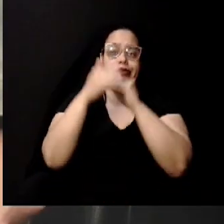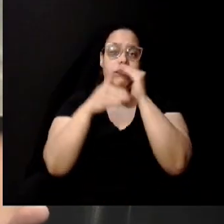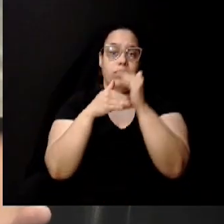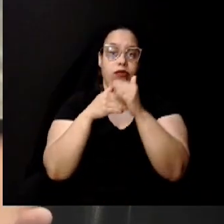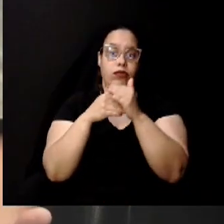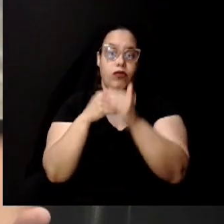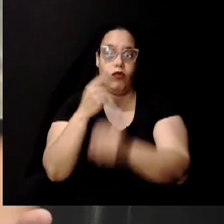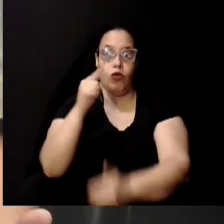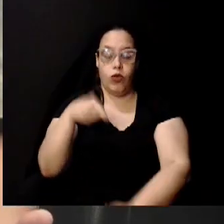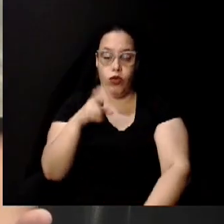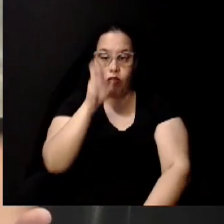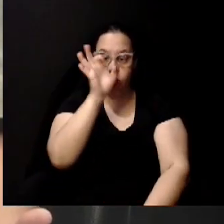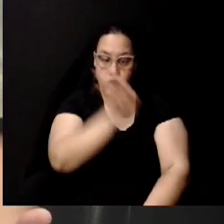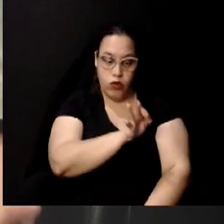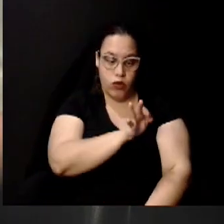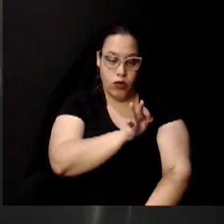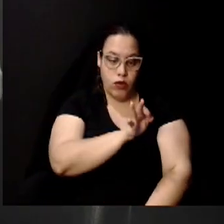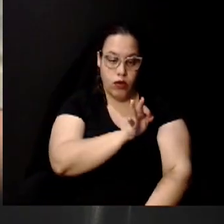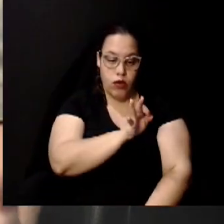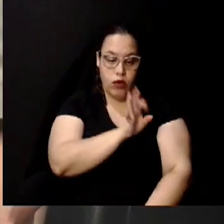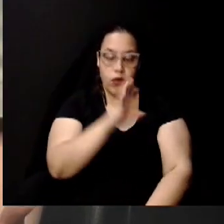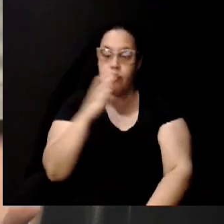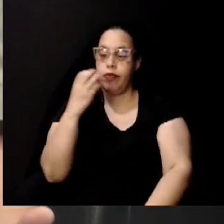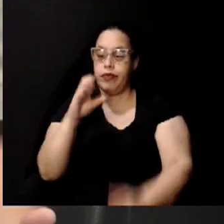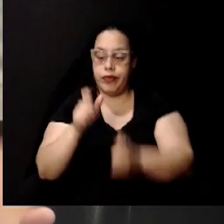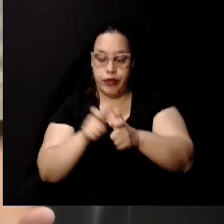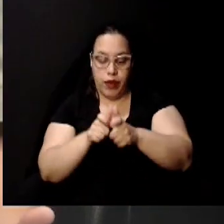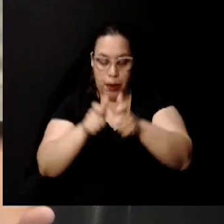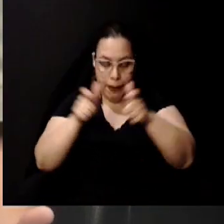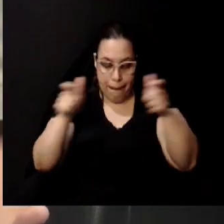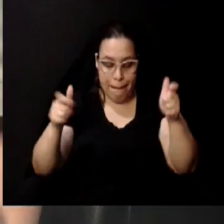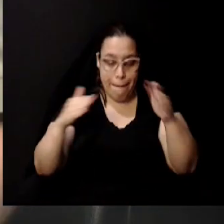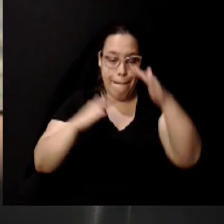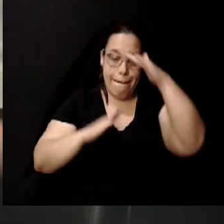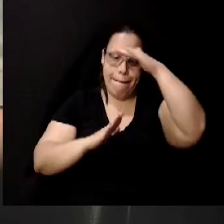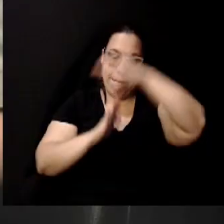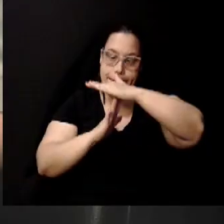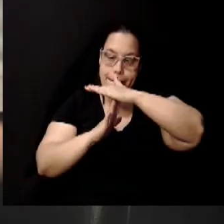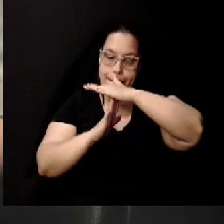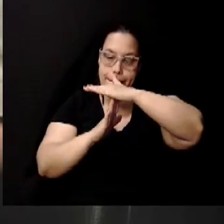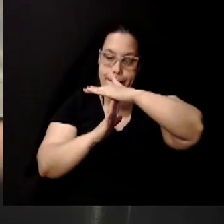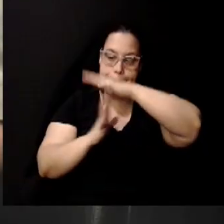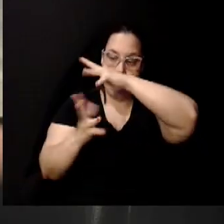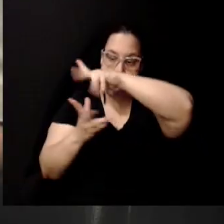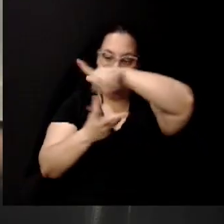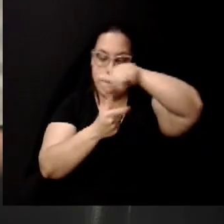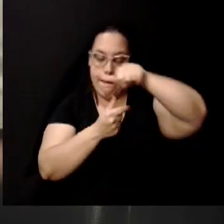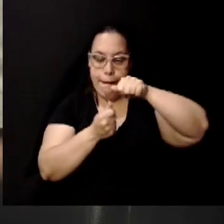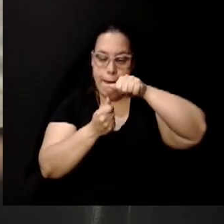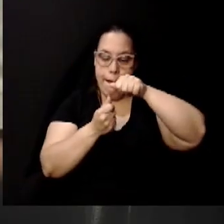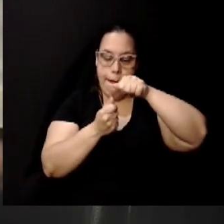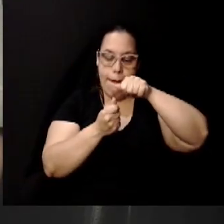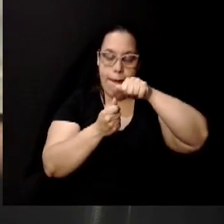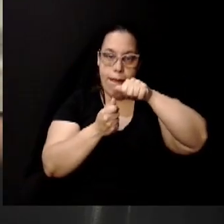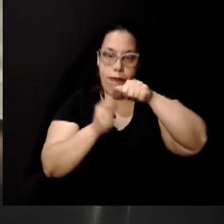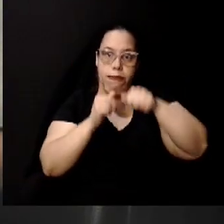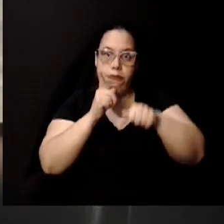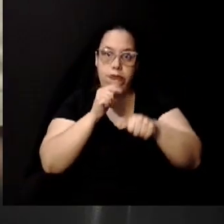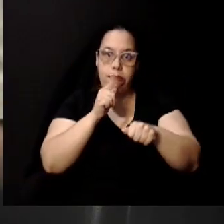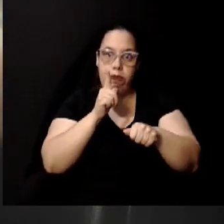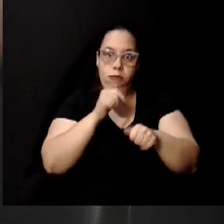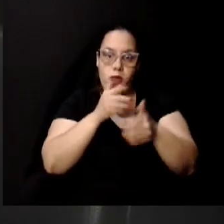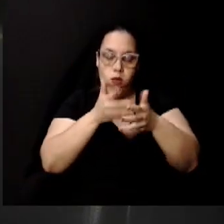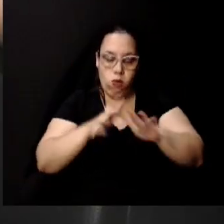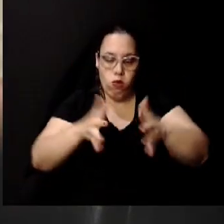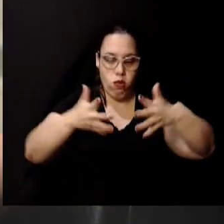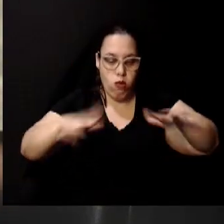a ciência aponta como o aquecimento limite global, o oceano fervendo, as mudanças